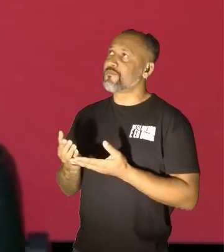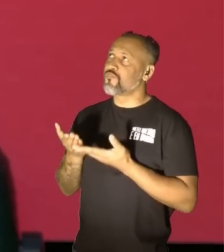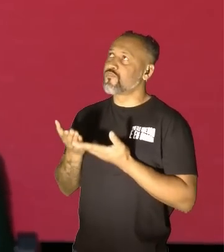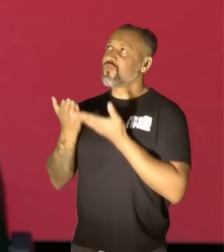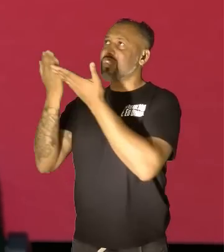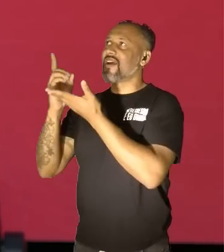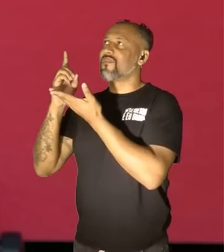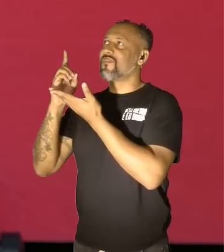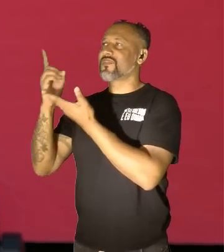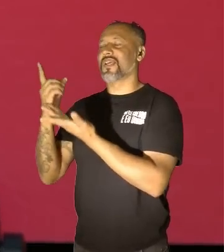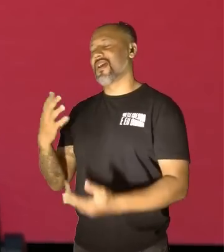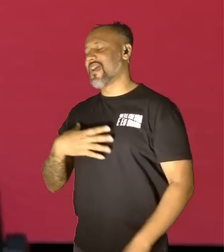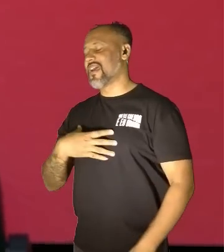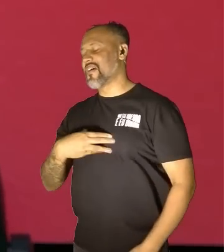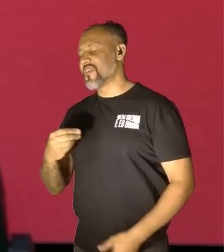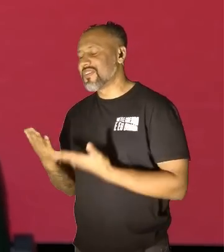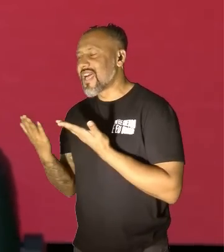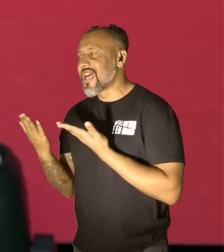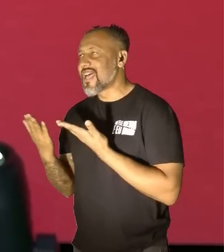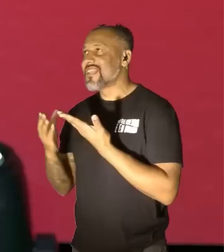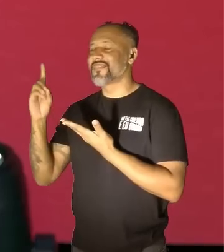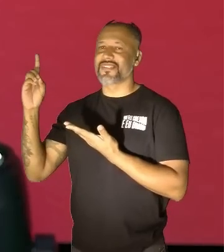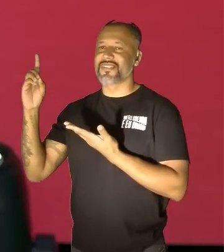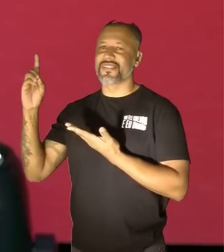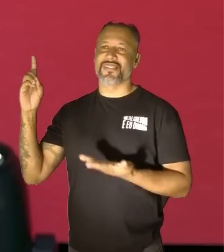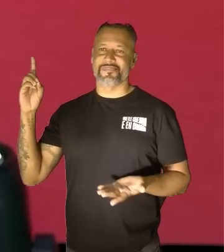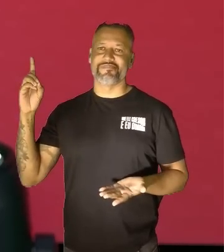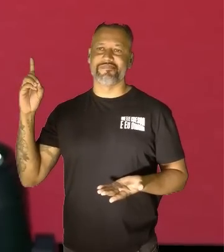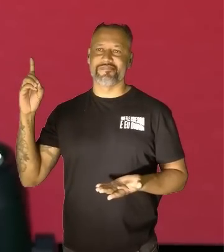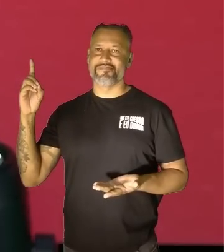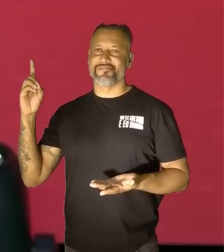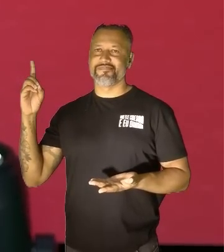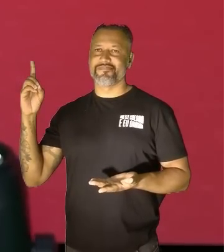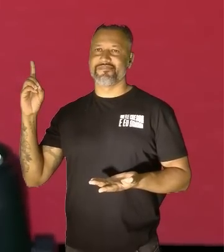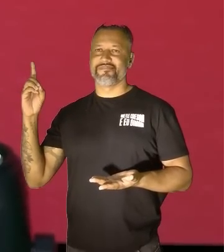servir. O filho de Ana não é coisa dela.